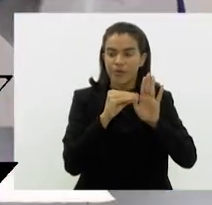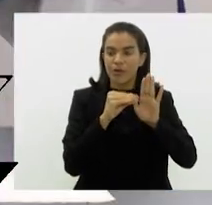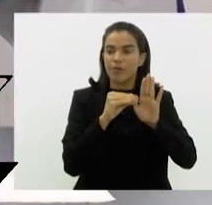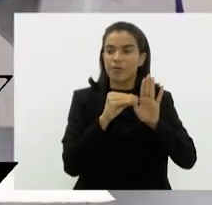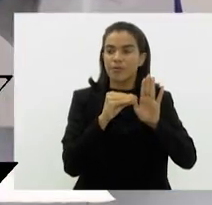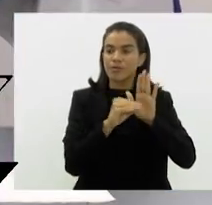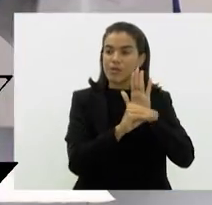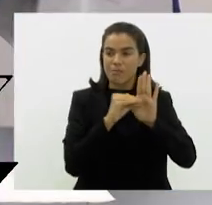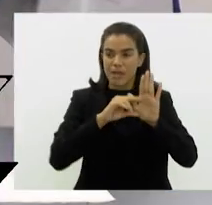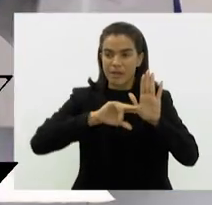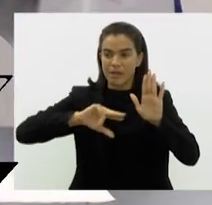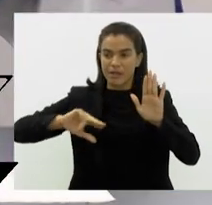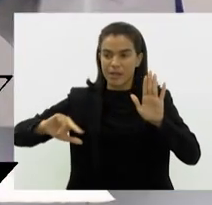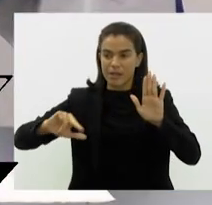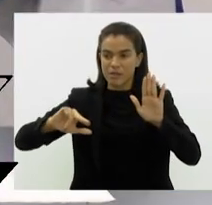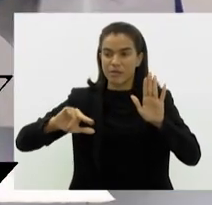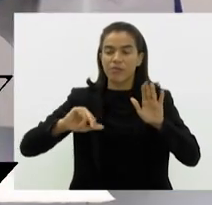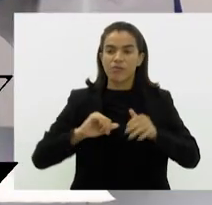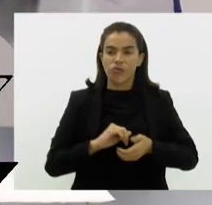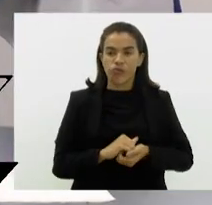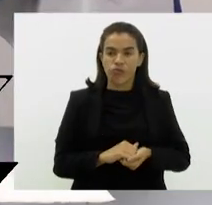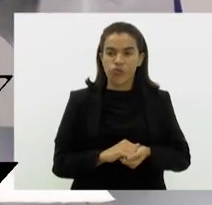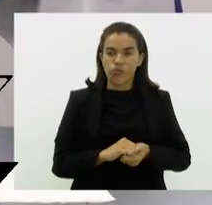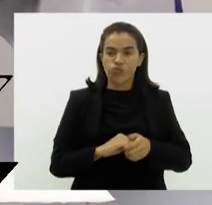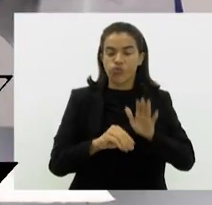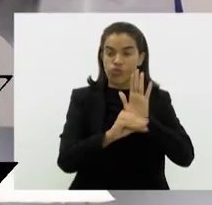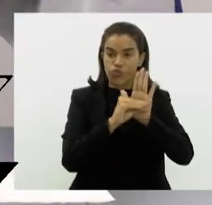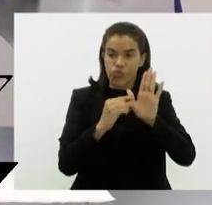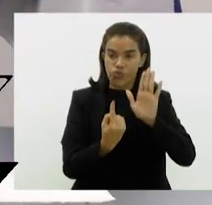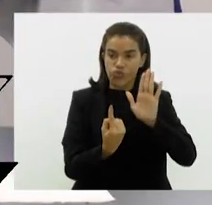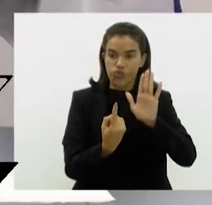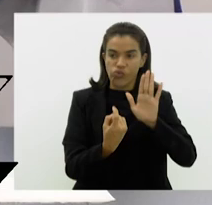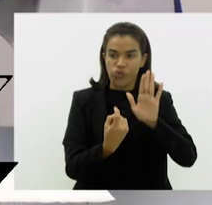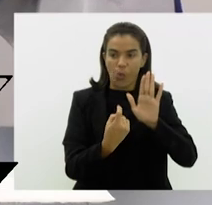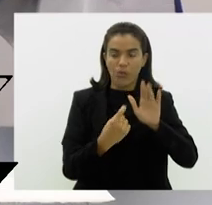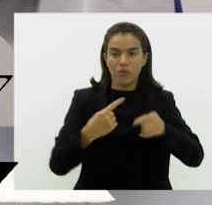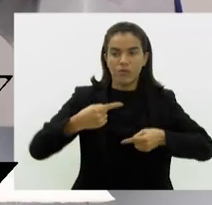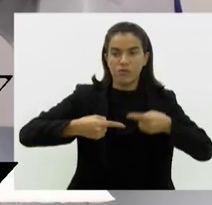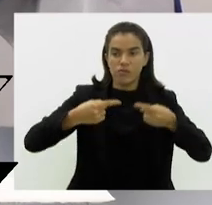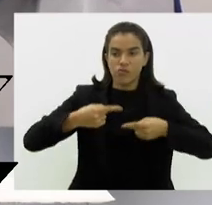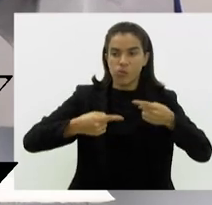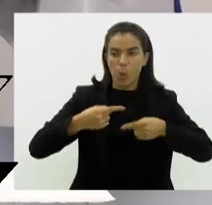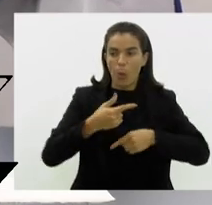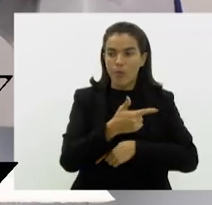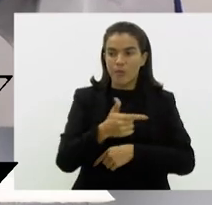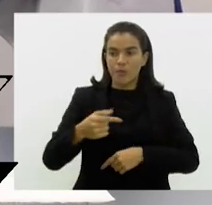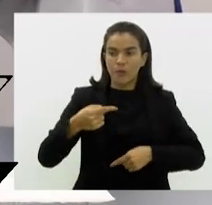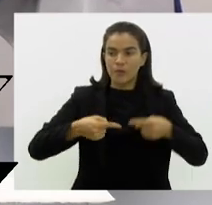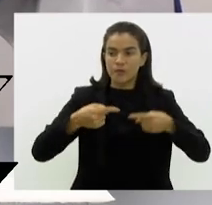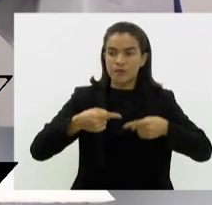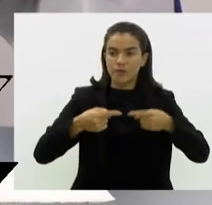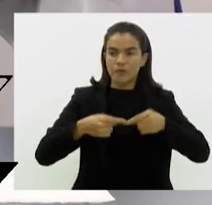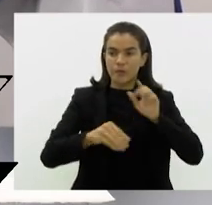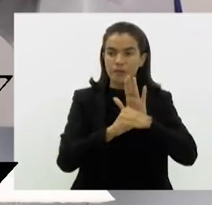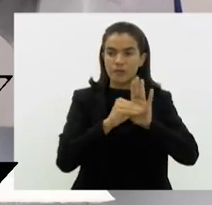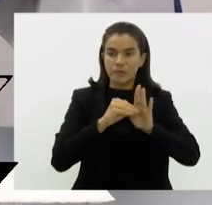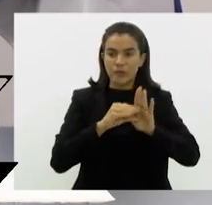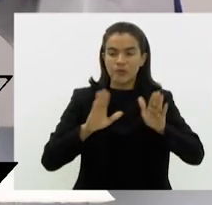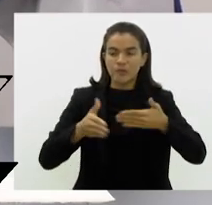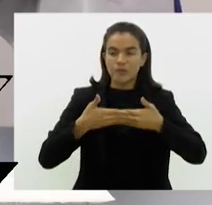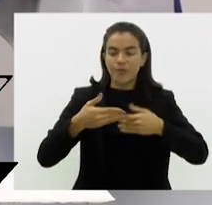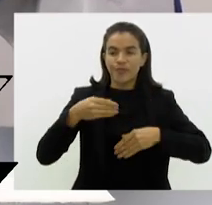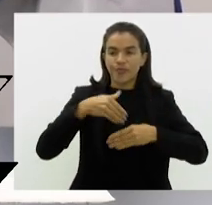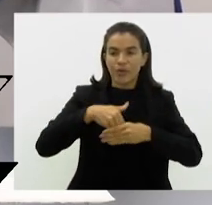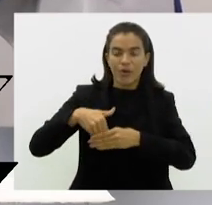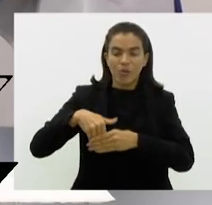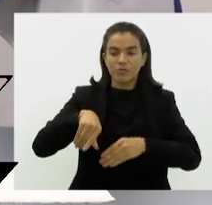Com emendas. Com emenda, desculpa. Com emenda. Em discussão, Não havendo quem queira discutir, encerrada a discussão, em votação,